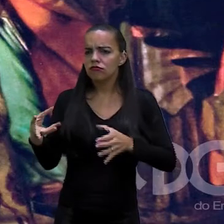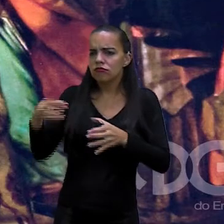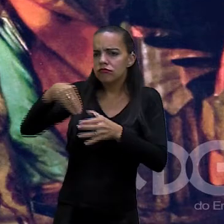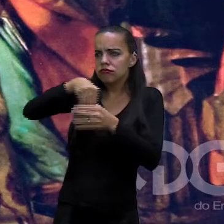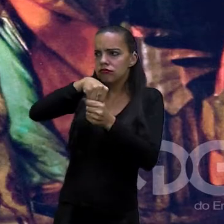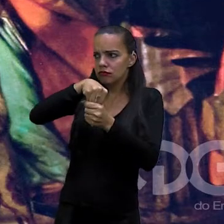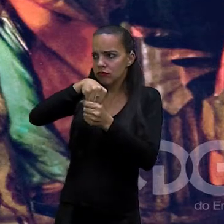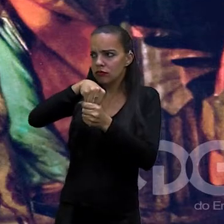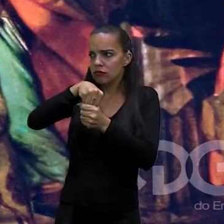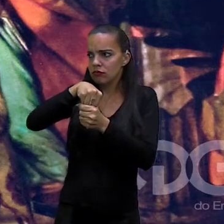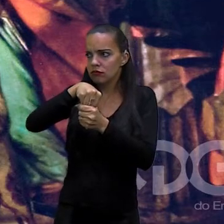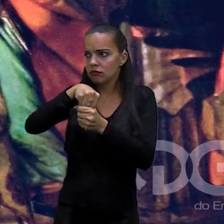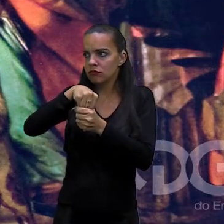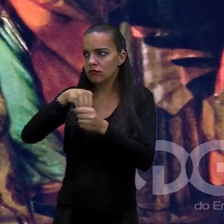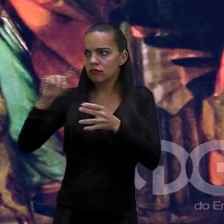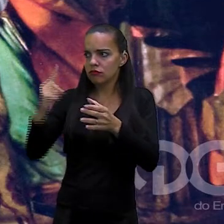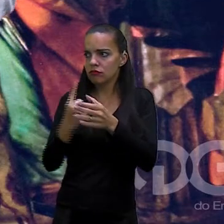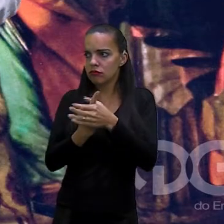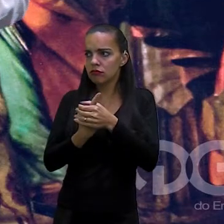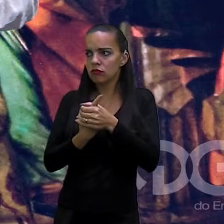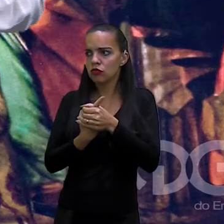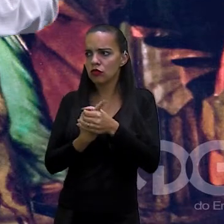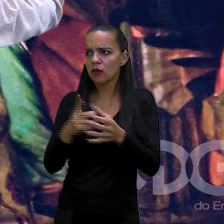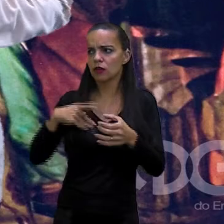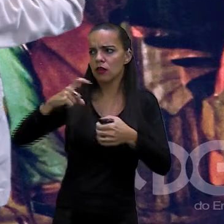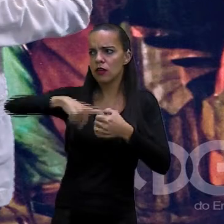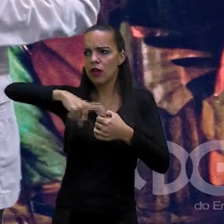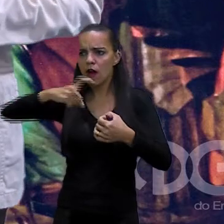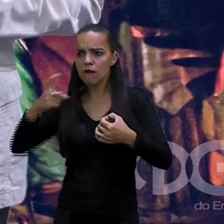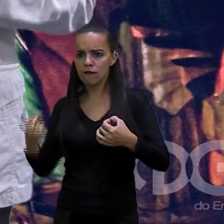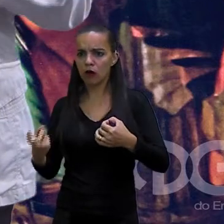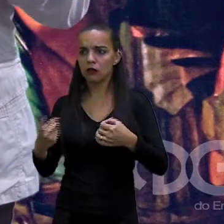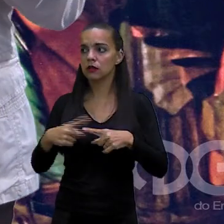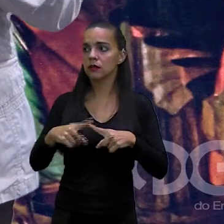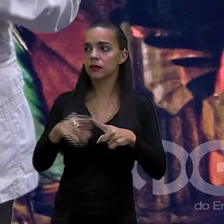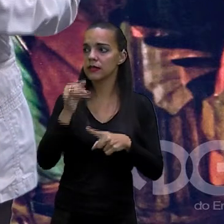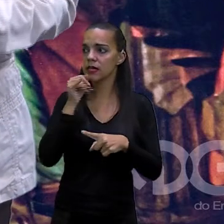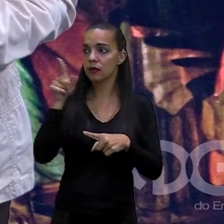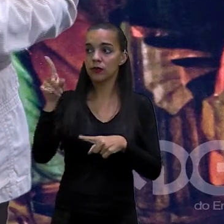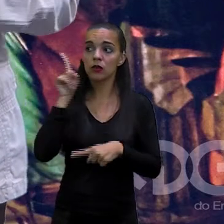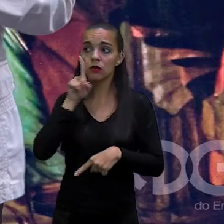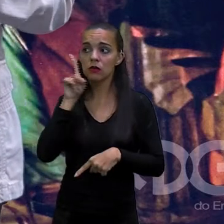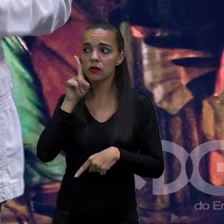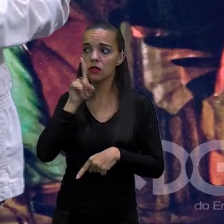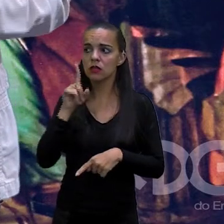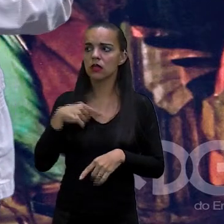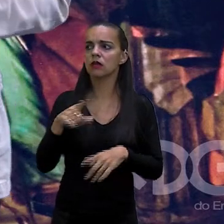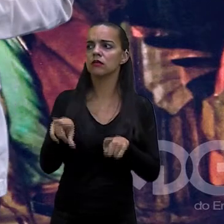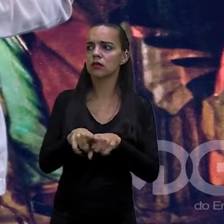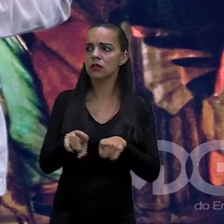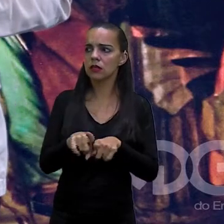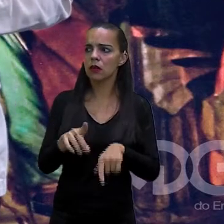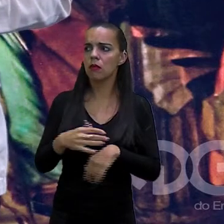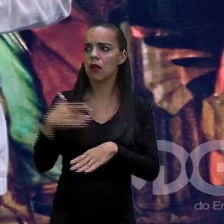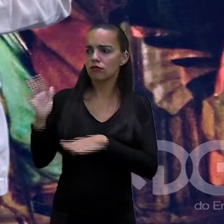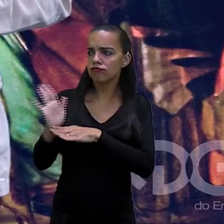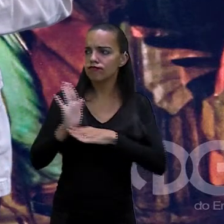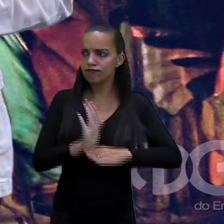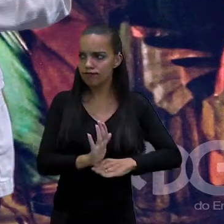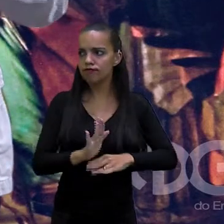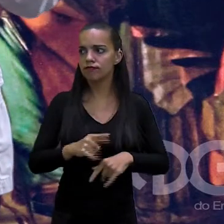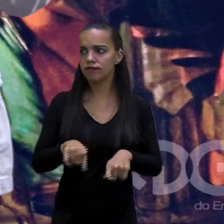Internacionalmente, os primeiros a reconhecerem a independência foram os Estados Unidos, devido à doutrina Monroe,